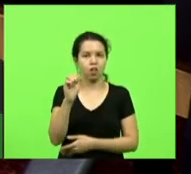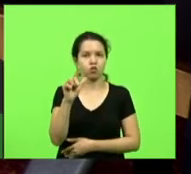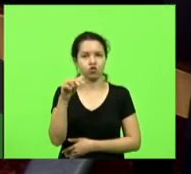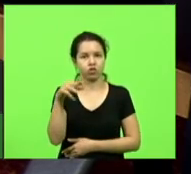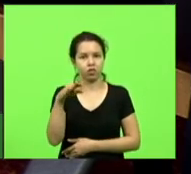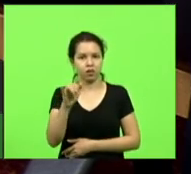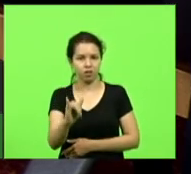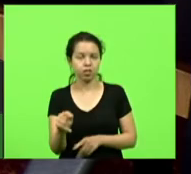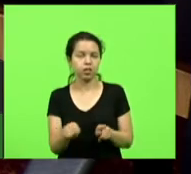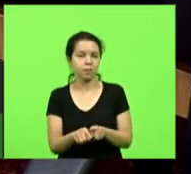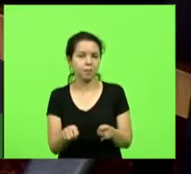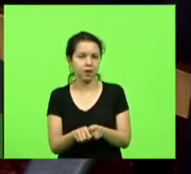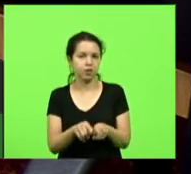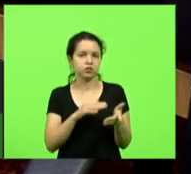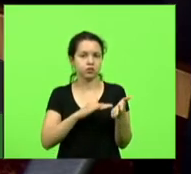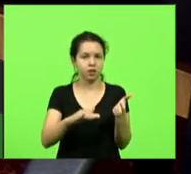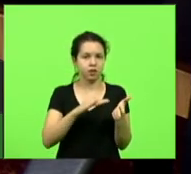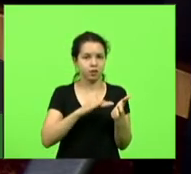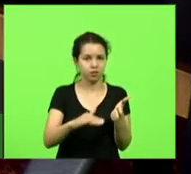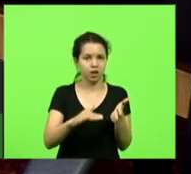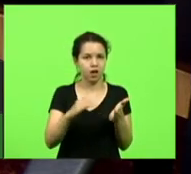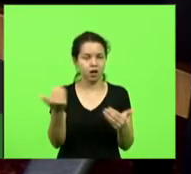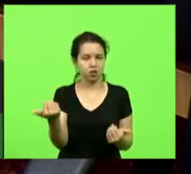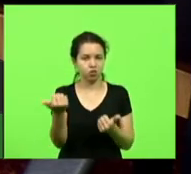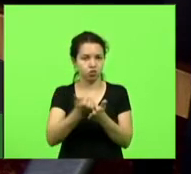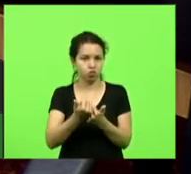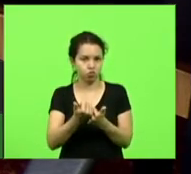ao secretário adjunto,